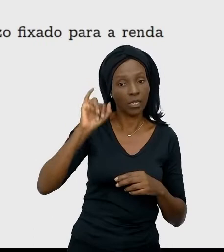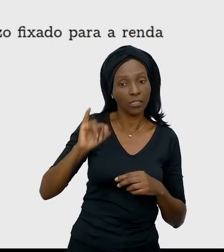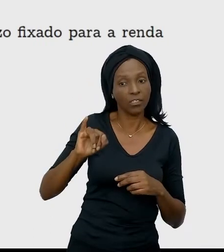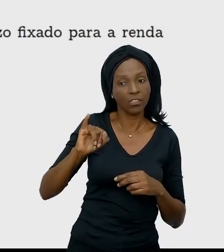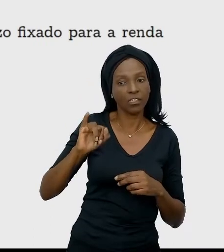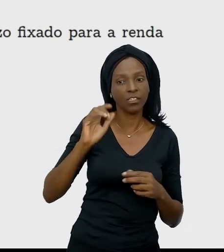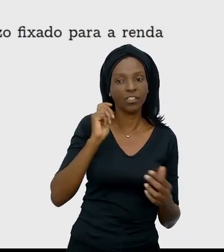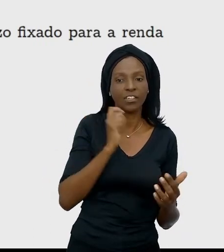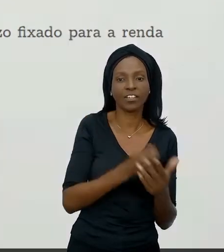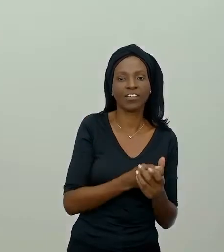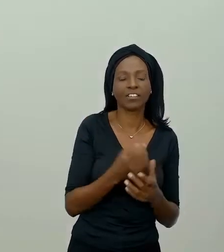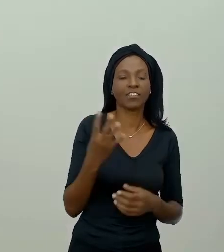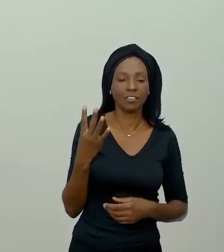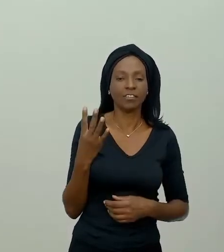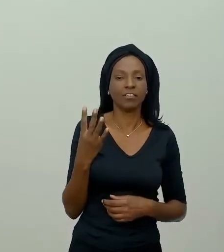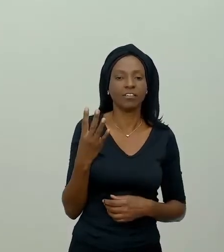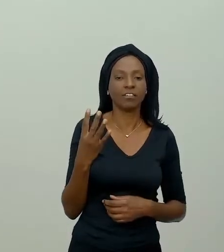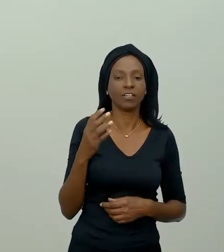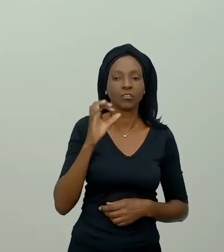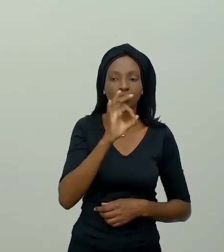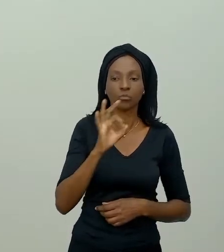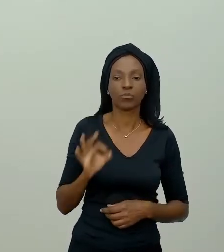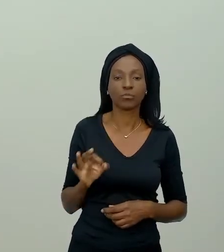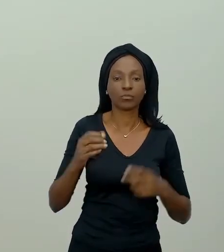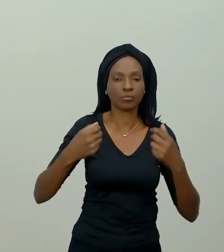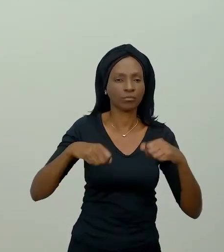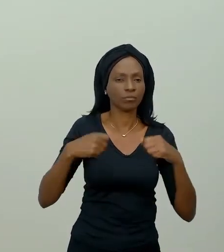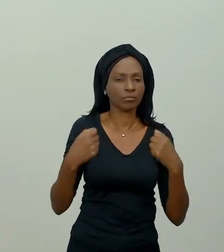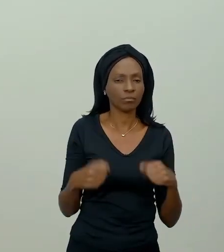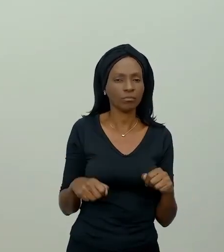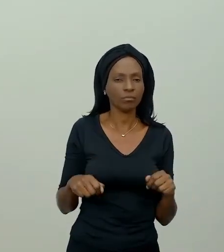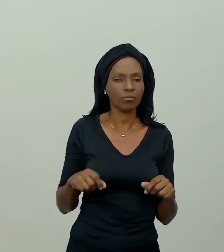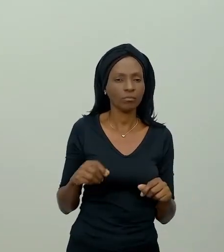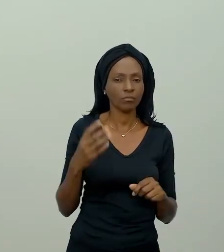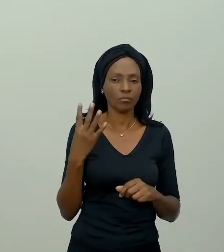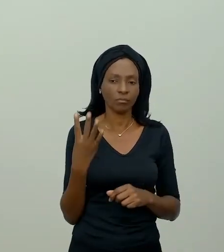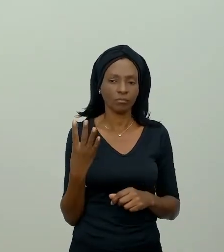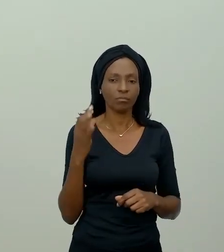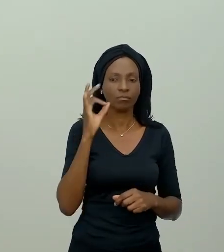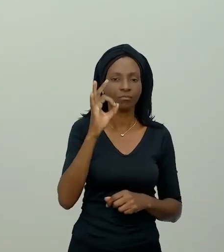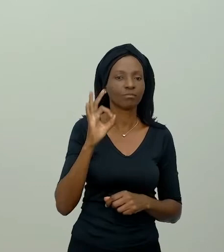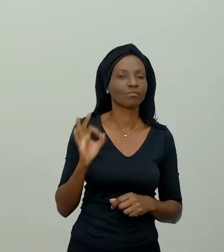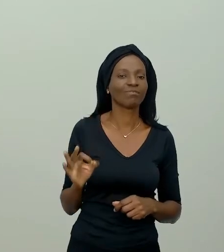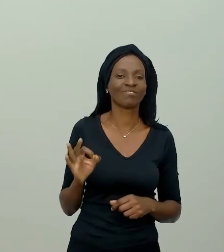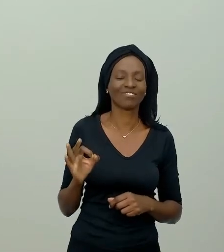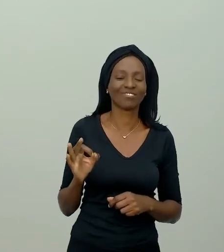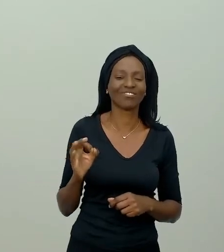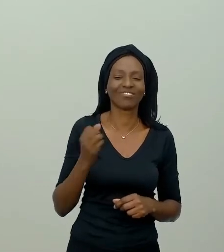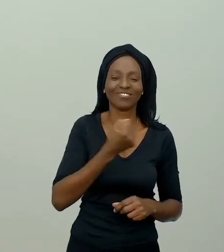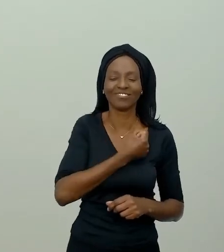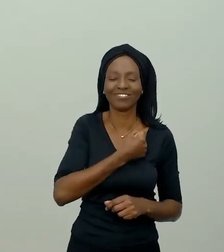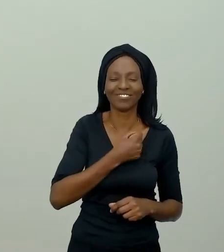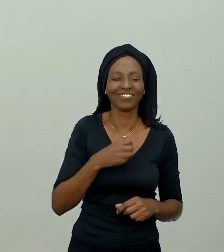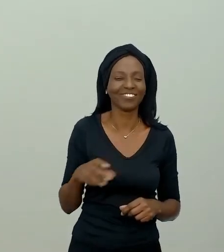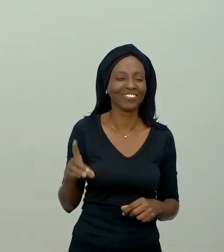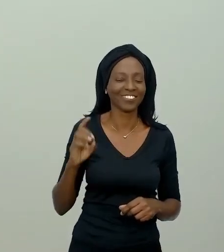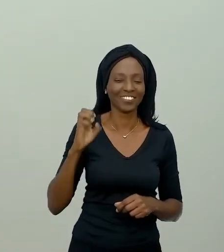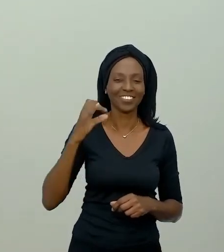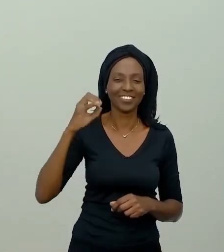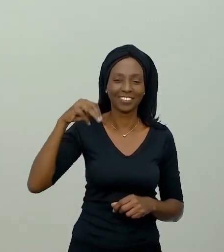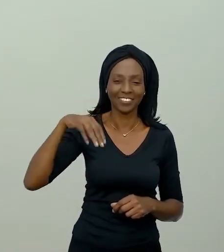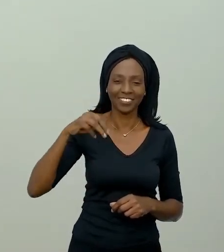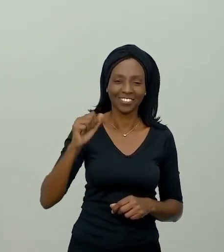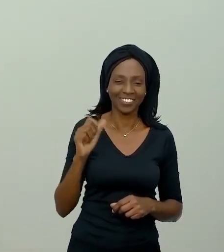é de 4%, e a gente vai precisar transformar esses 4% em número decimal. Então, quanto que é